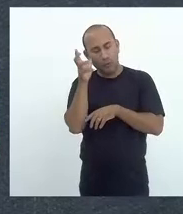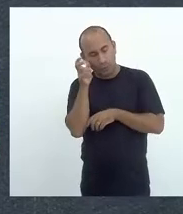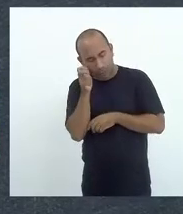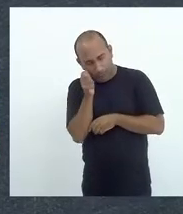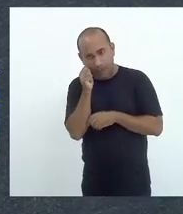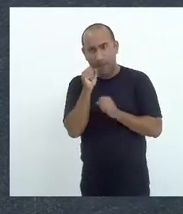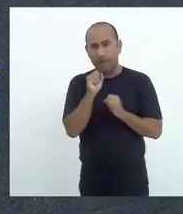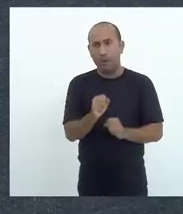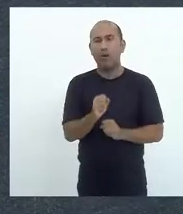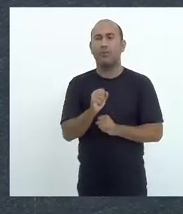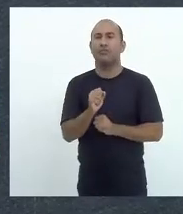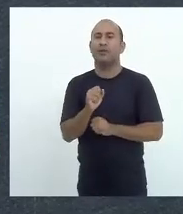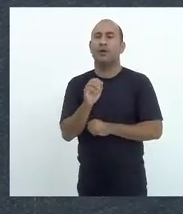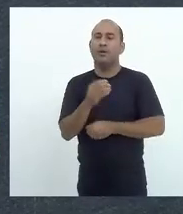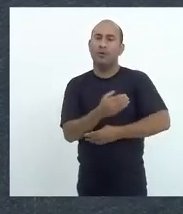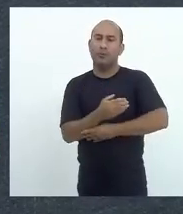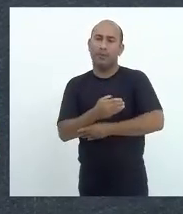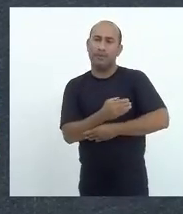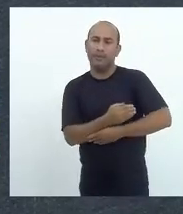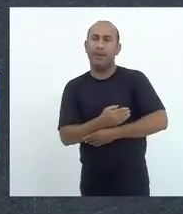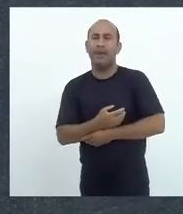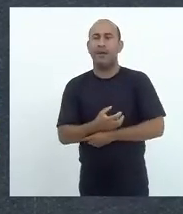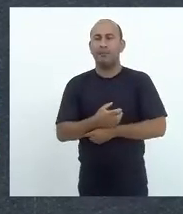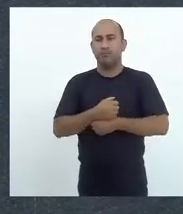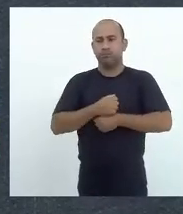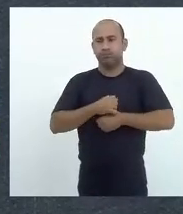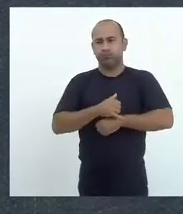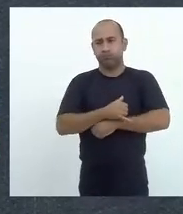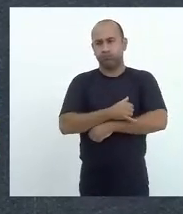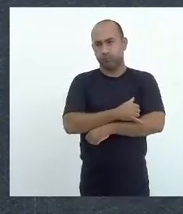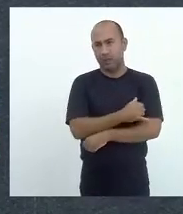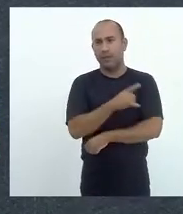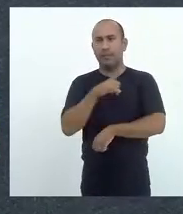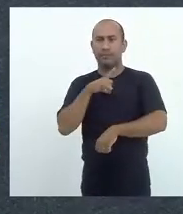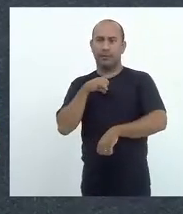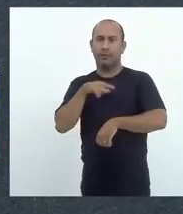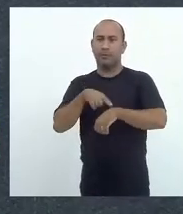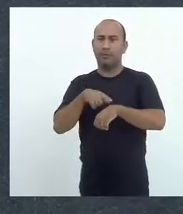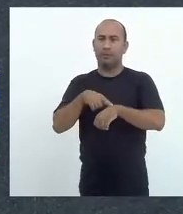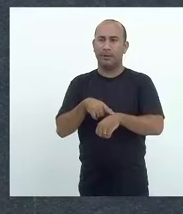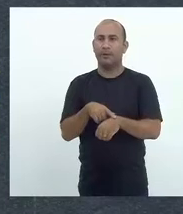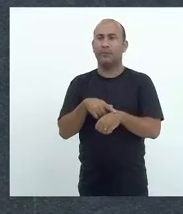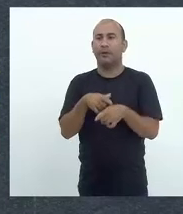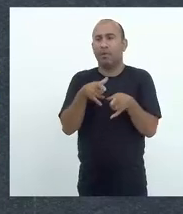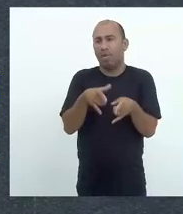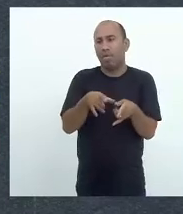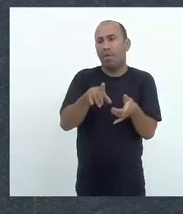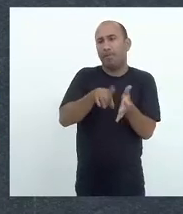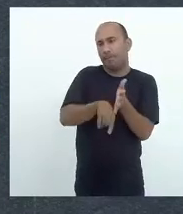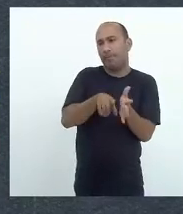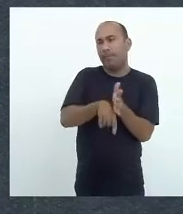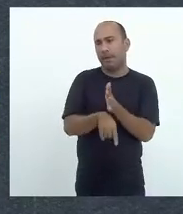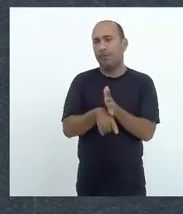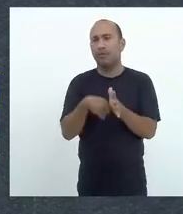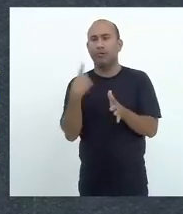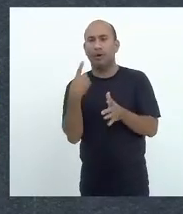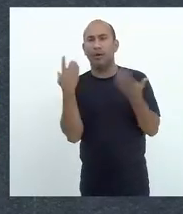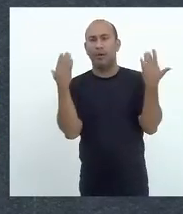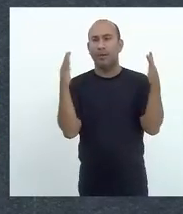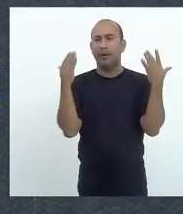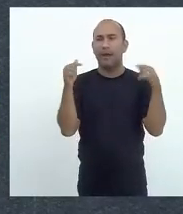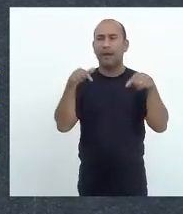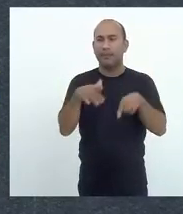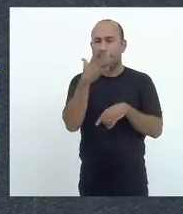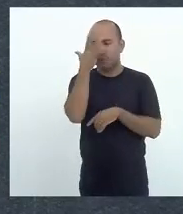bebê ganhe mais peso, além de reduzir o tempo da internação. E a gente tem que aplaudir aqui que quem está à